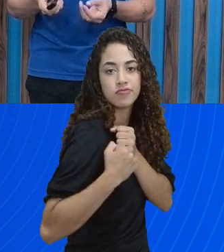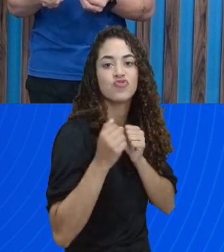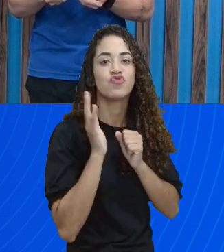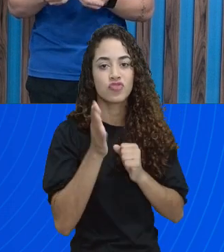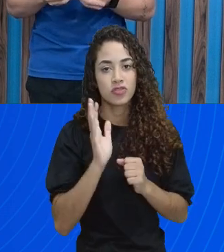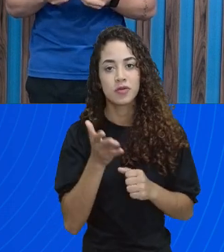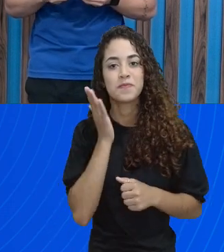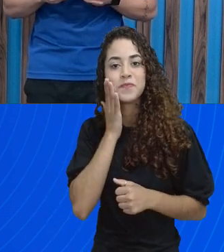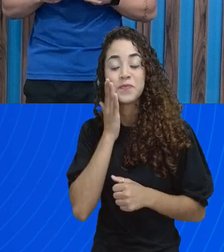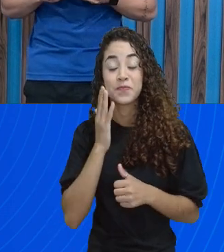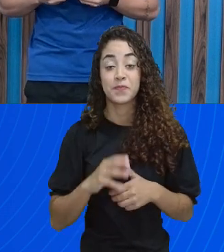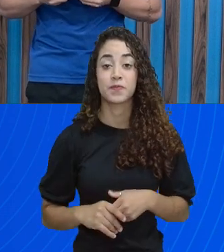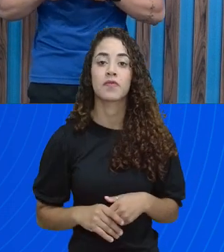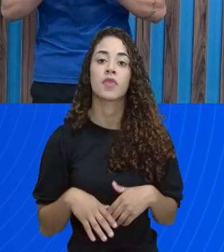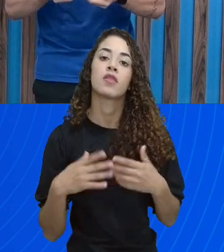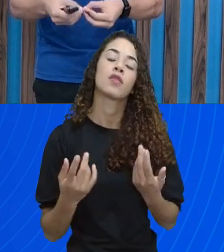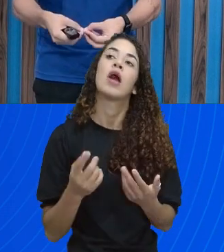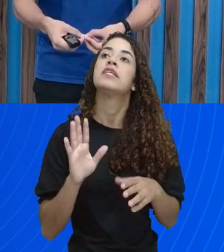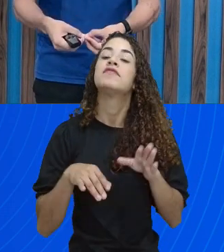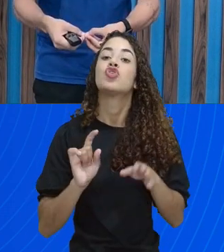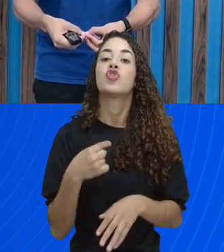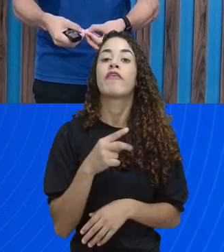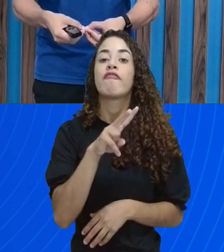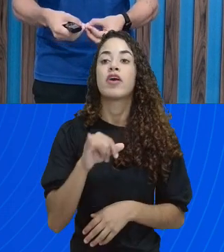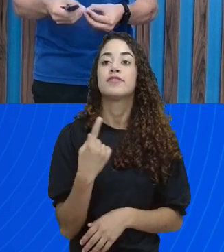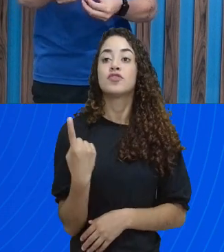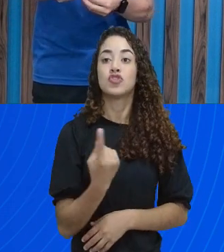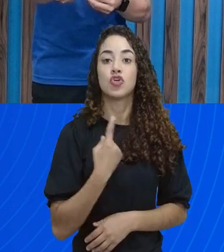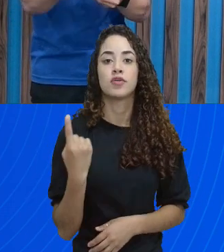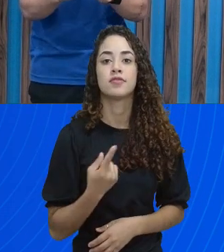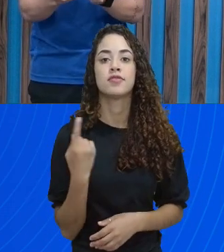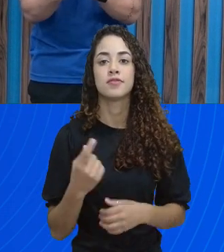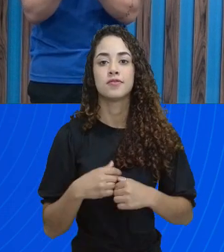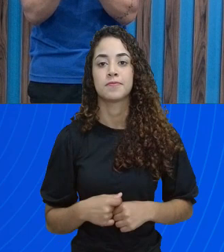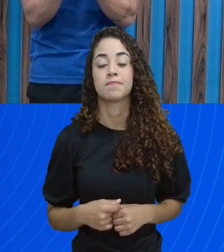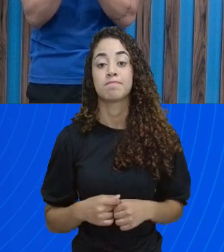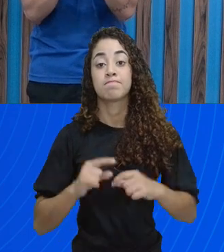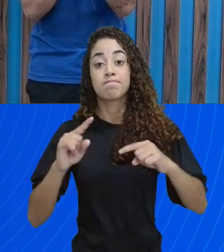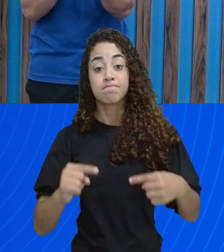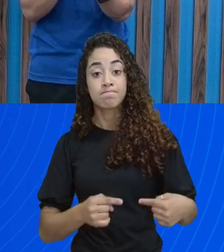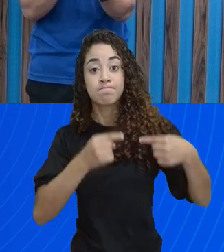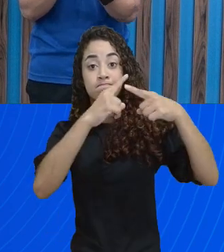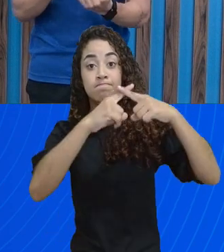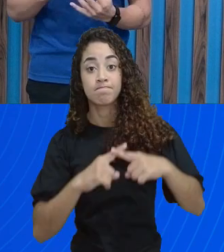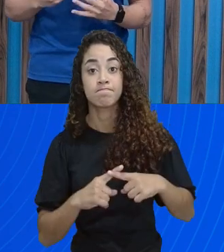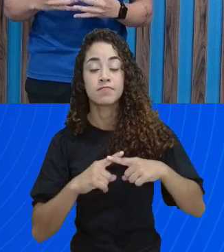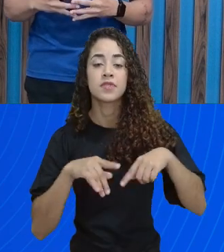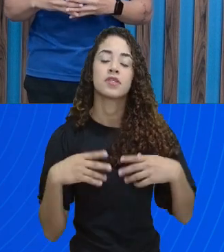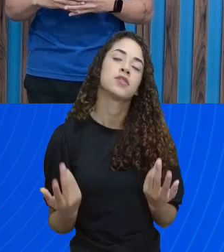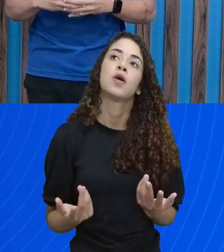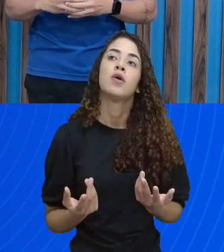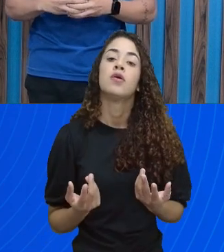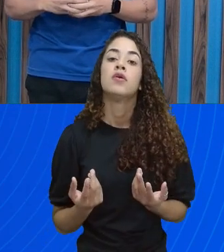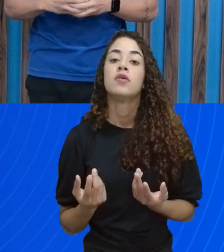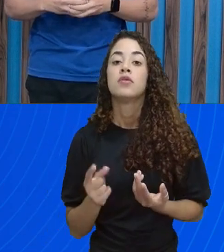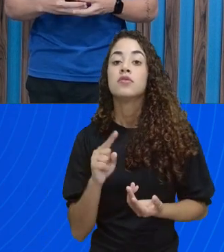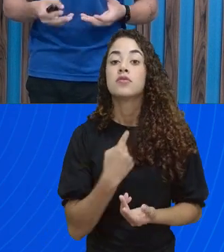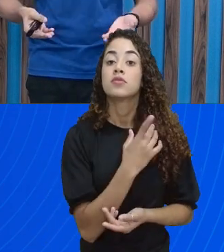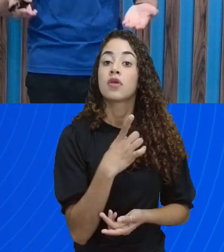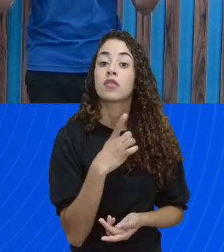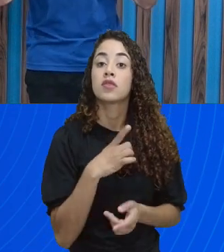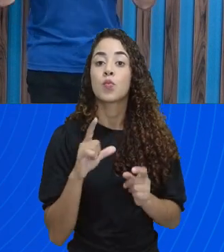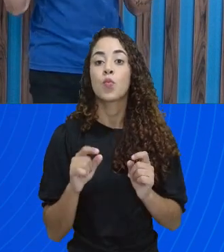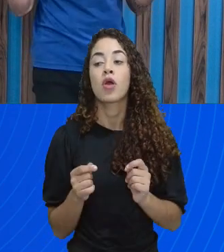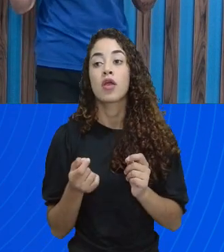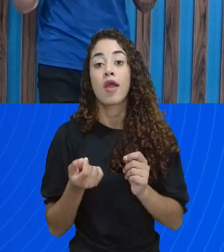aí, por mais que a gente vá sozinho para competir, né, para o combate, a gente tem